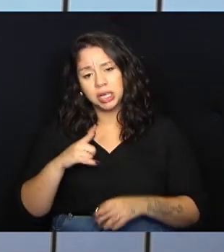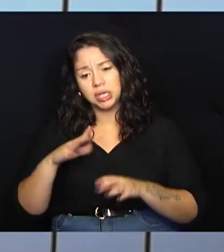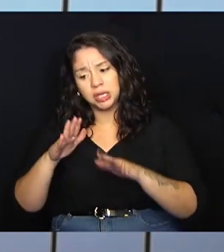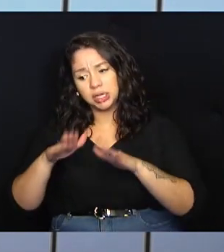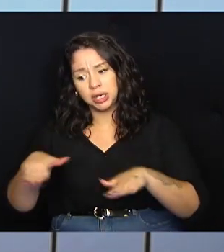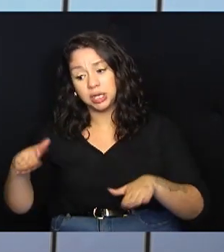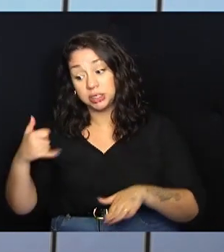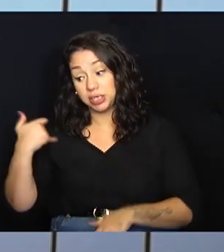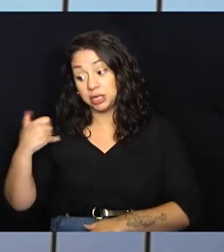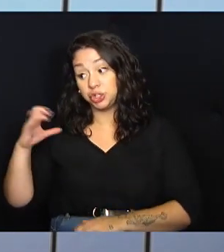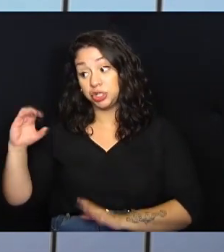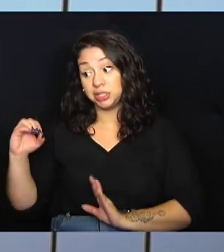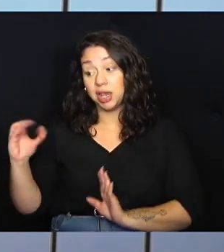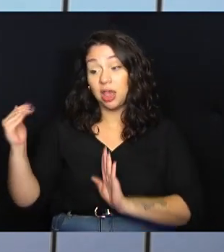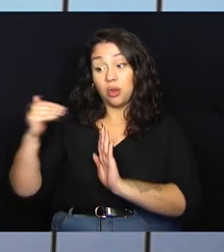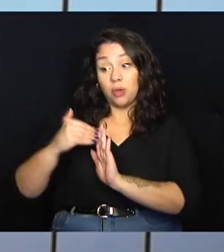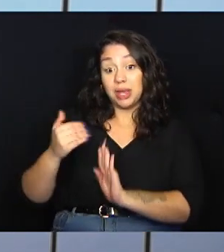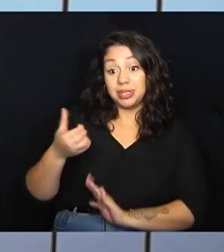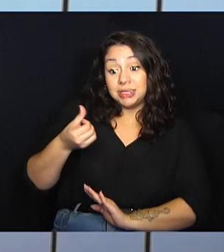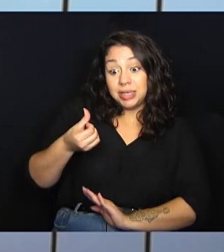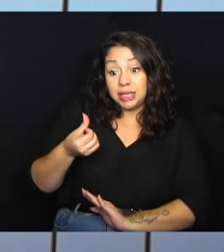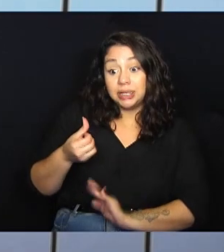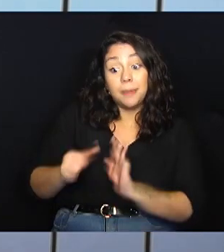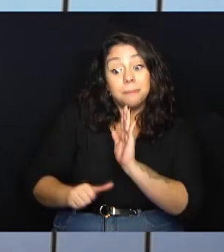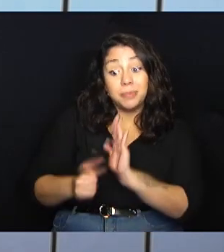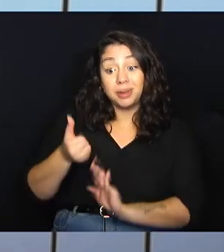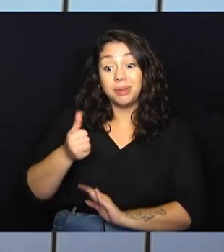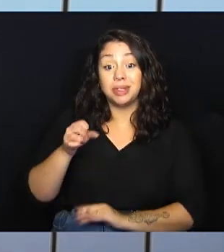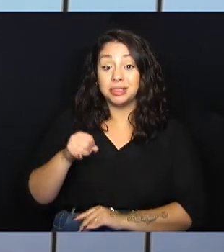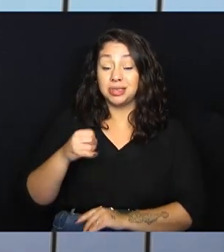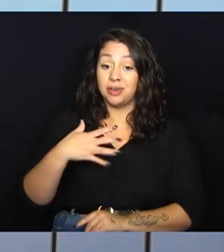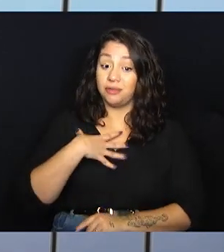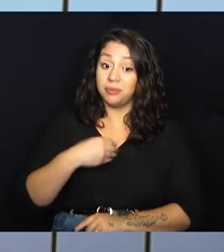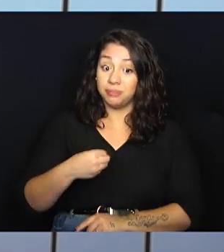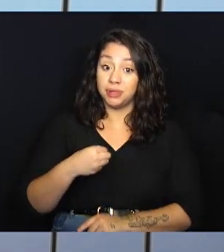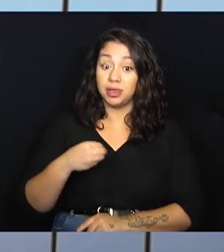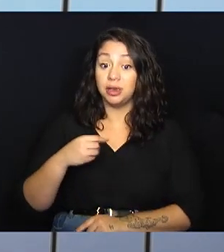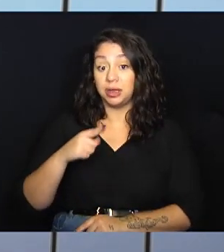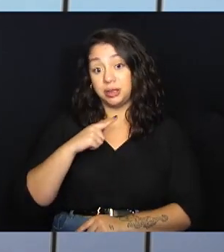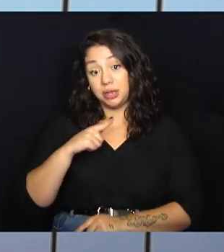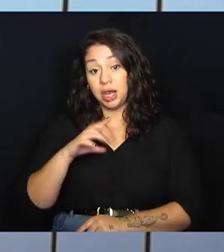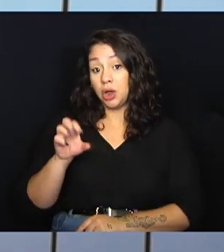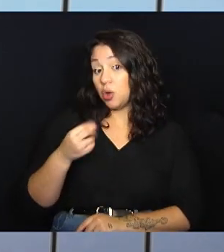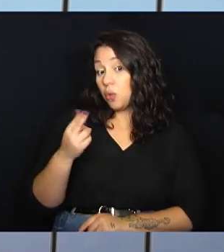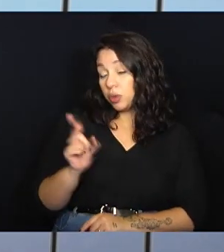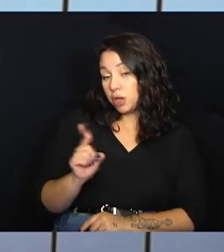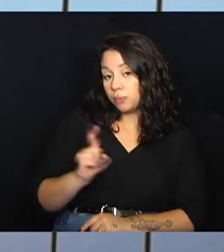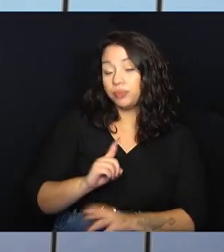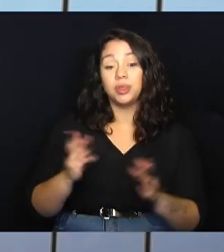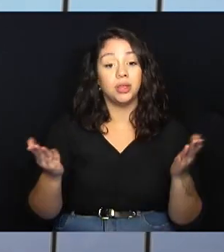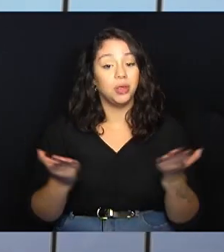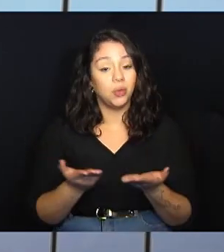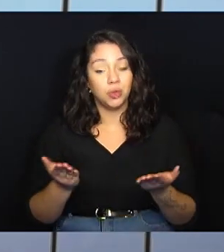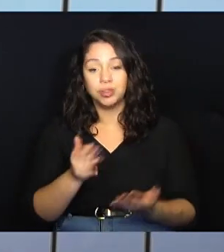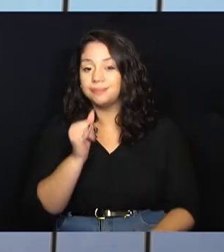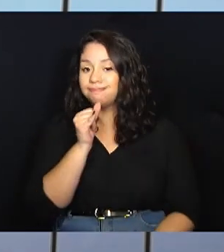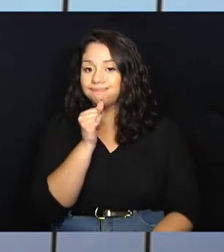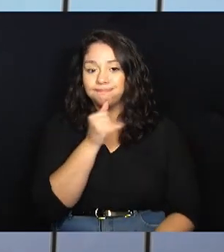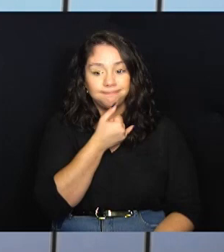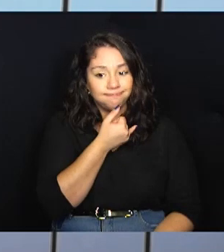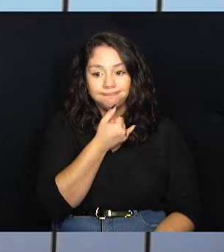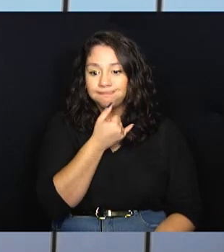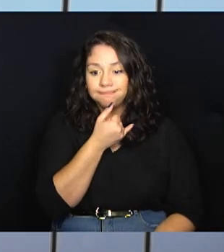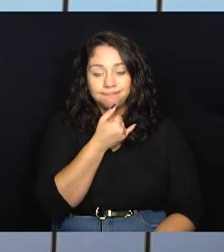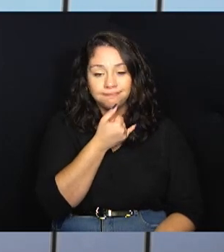0 a 6, a primeira consulta é se há família acolhedora ou não. Tá. E hoje, lamentavelmente, eu também não